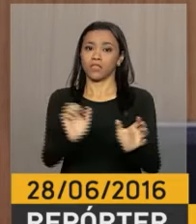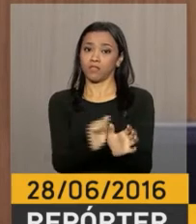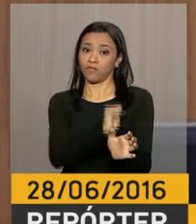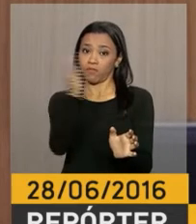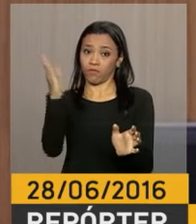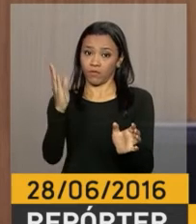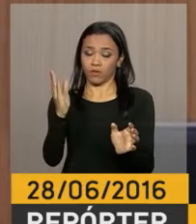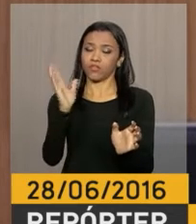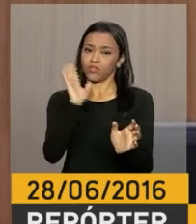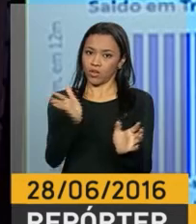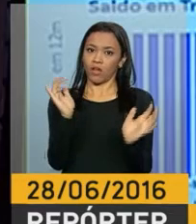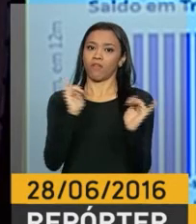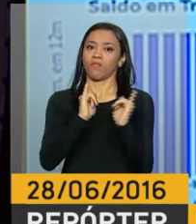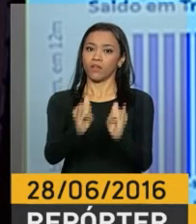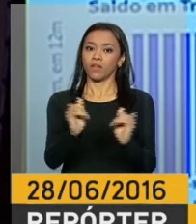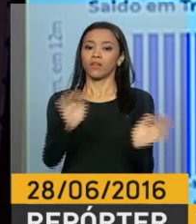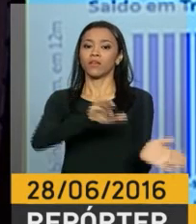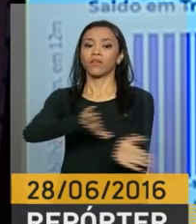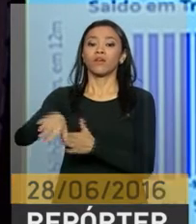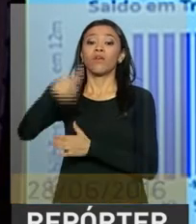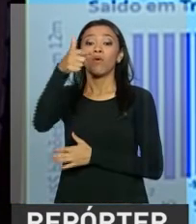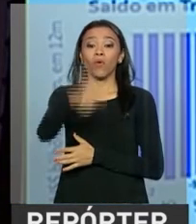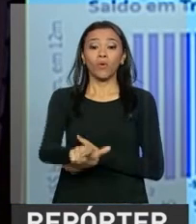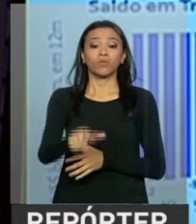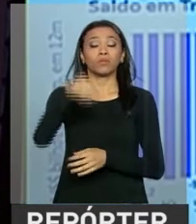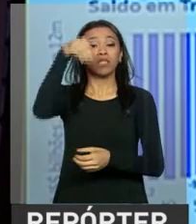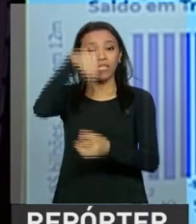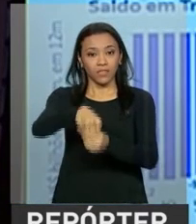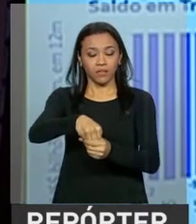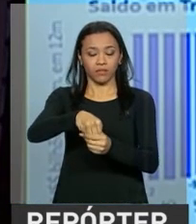ponto importante do ponto de vista do setor externo,